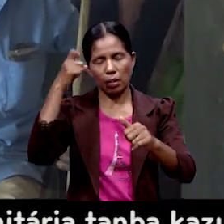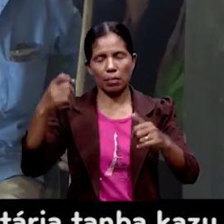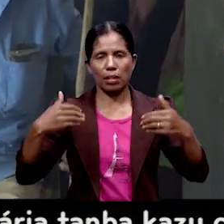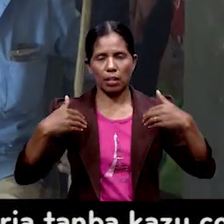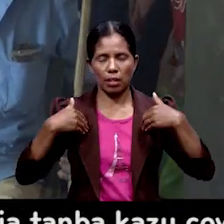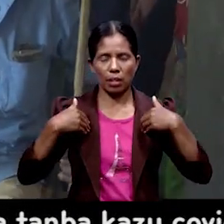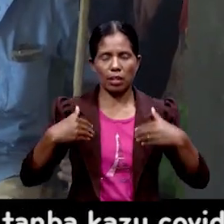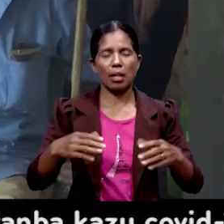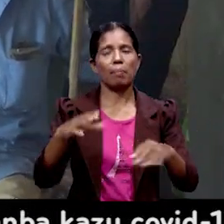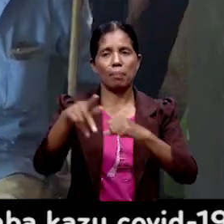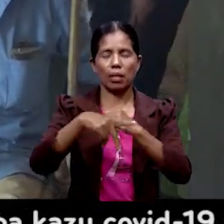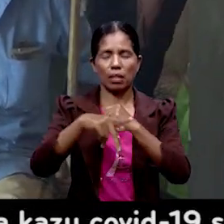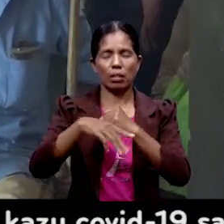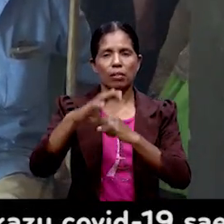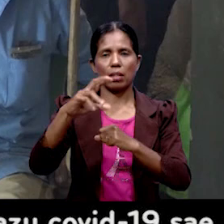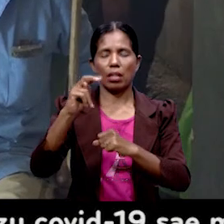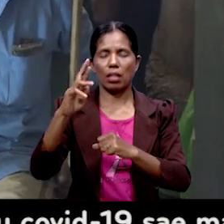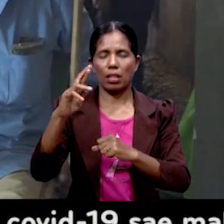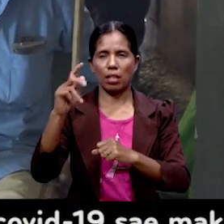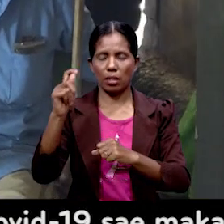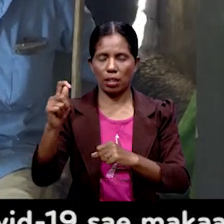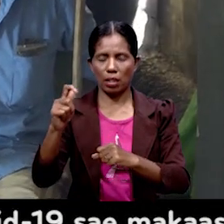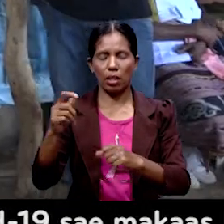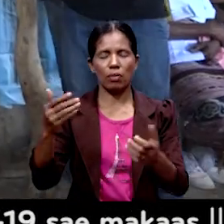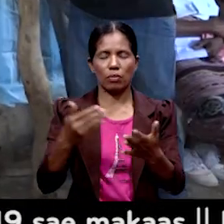CNRT fung atau rekonstruye. Rusi